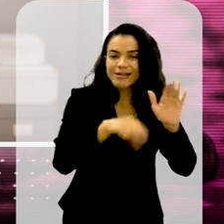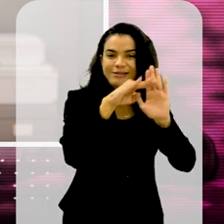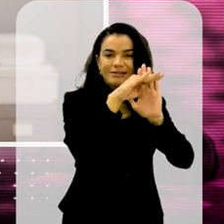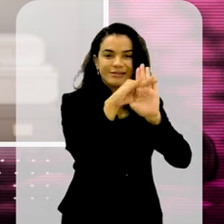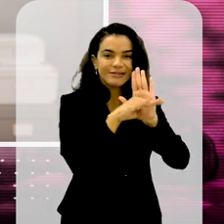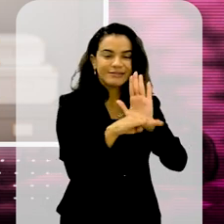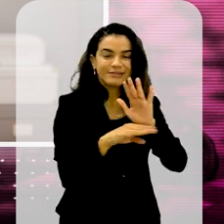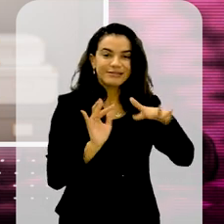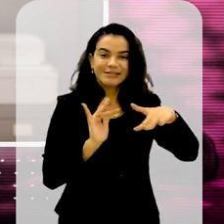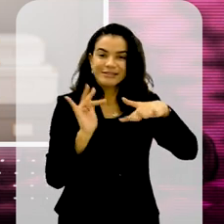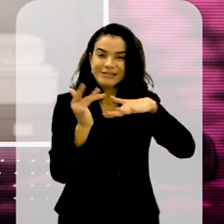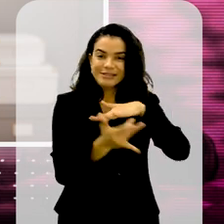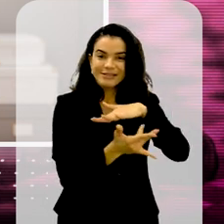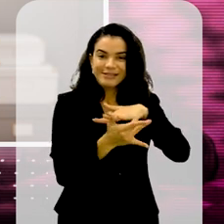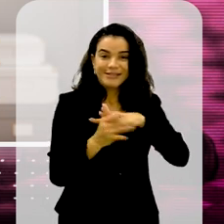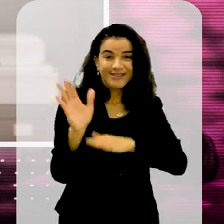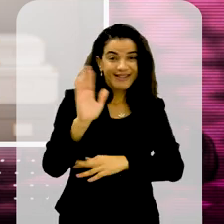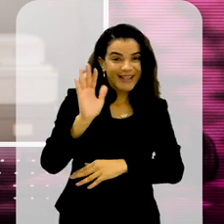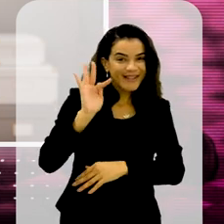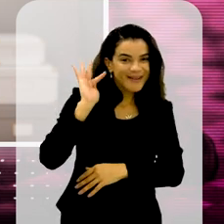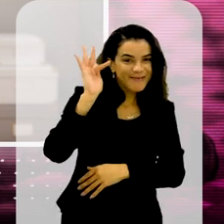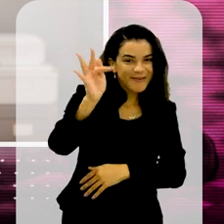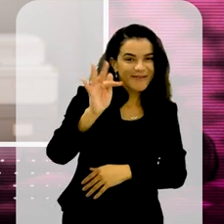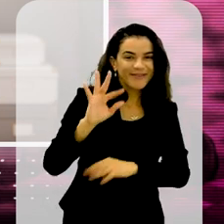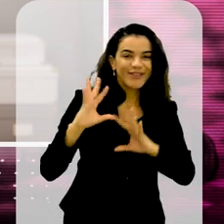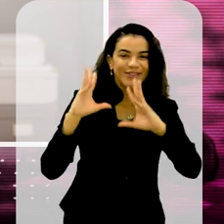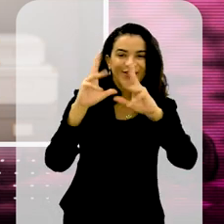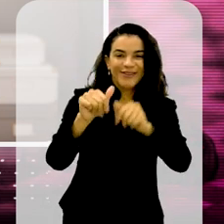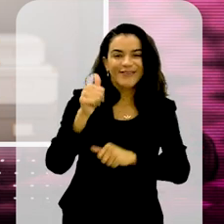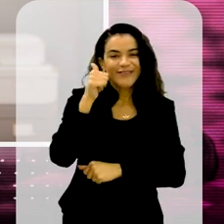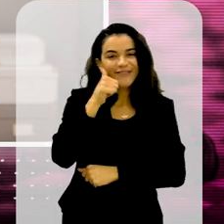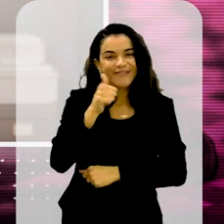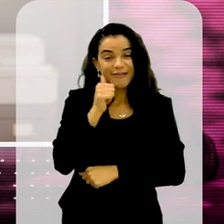nossa programação através de nossas redes sociais. Até o